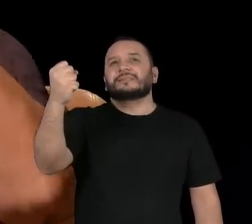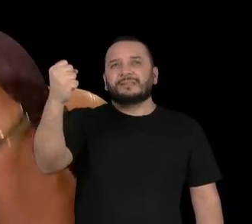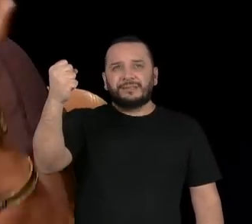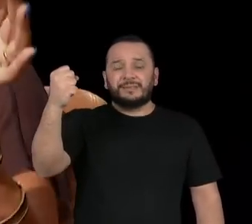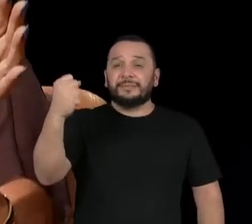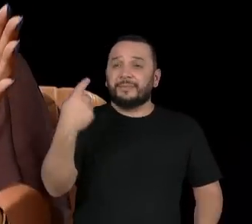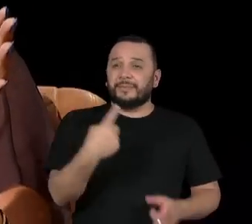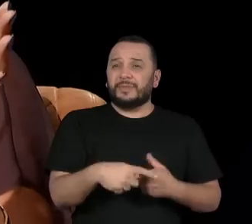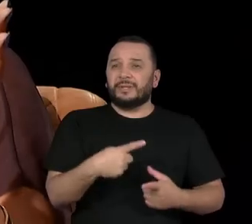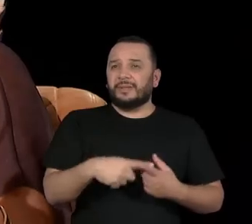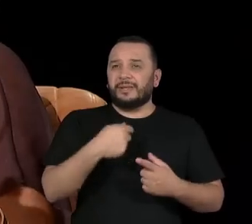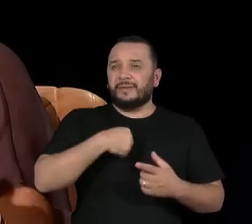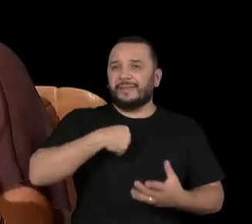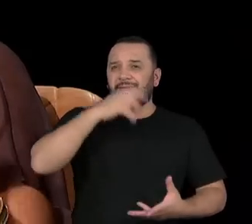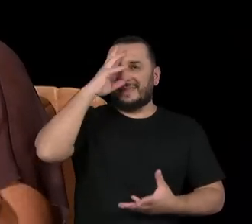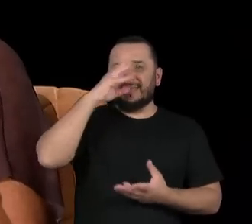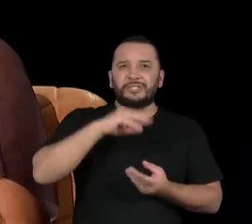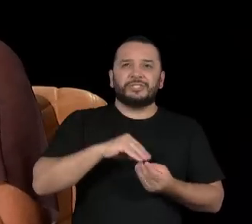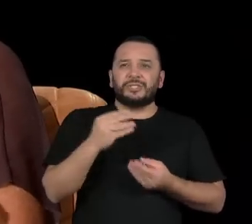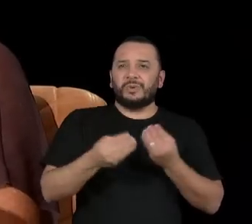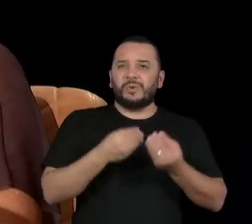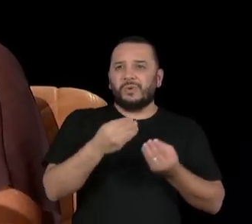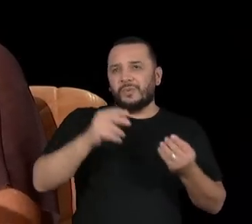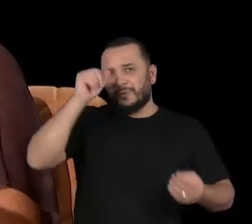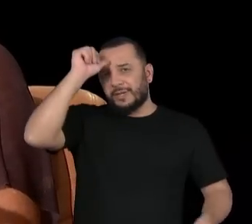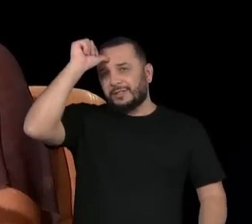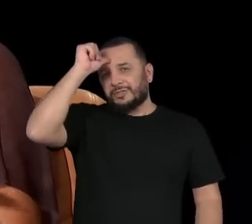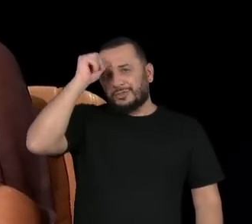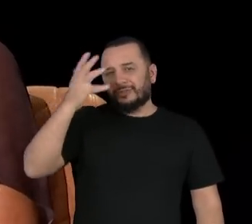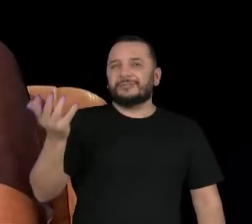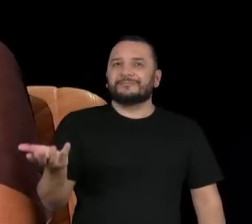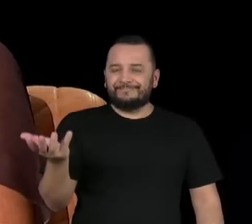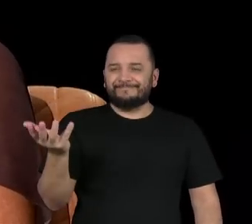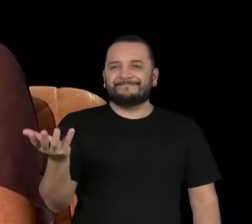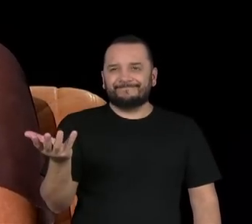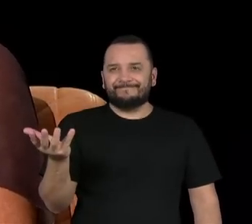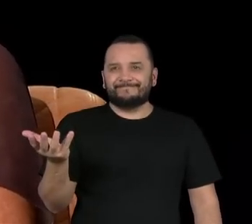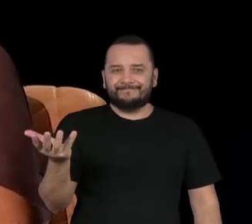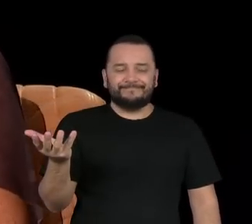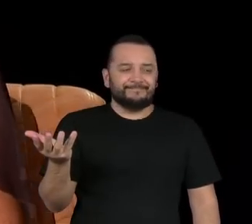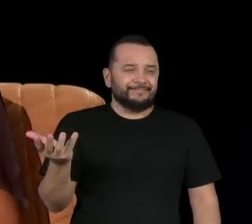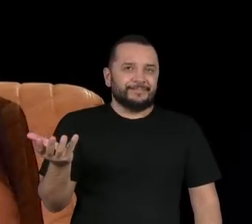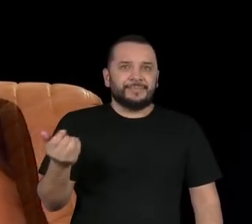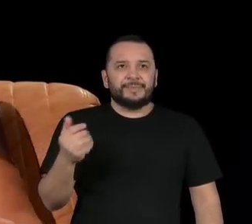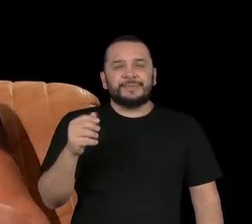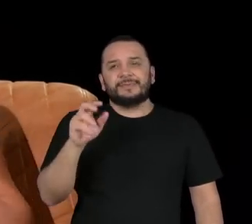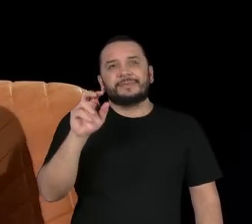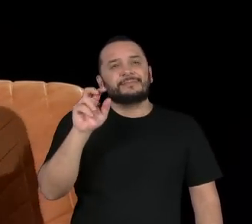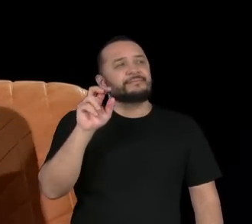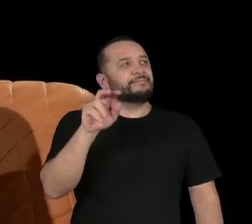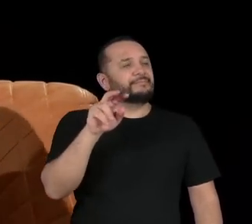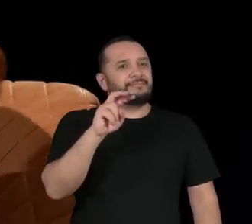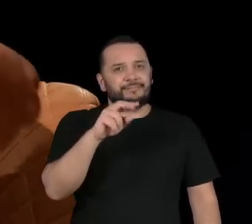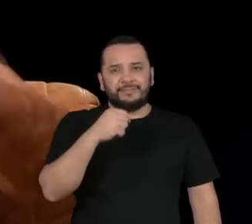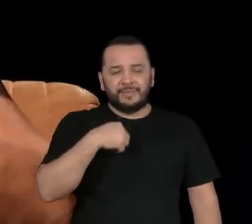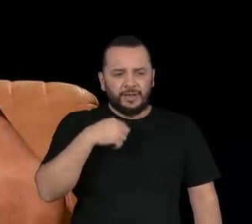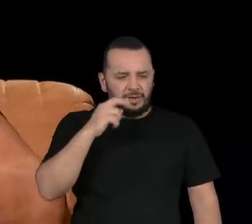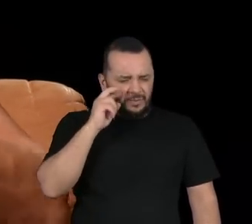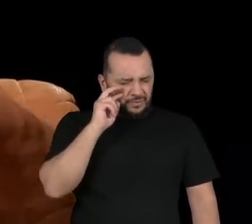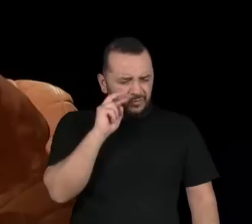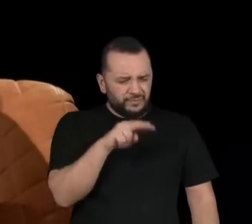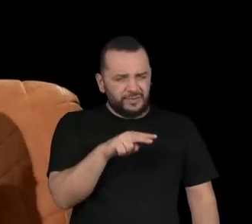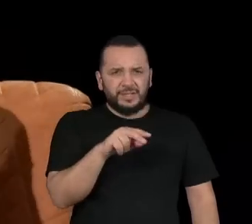tinha passado na minha cabeça, juro por Deus. Aí eu estou assim, vejo um nicho